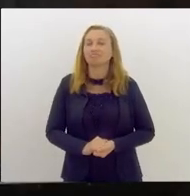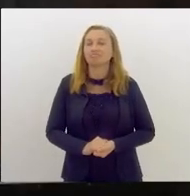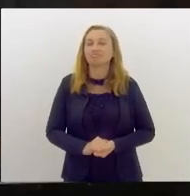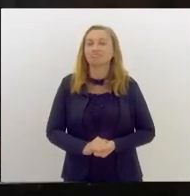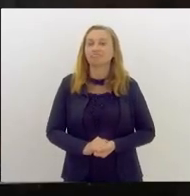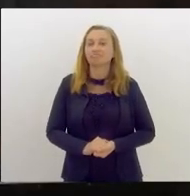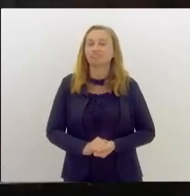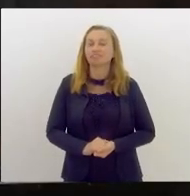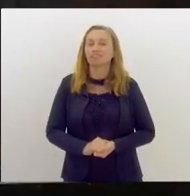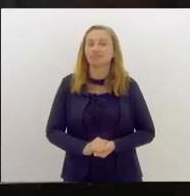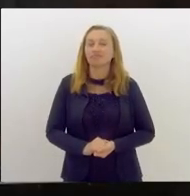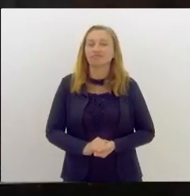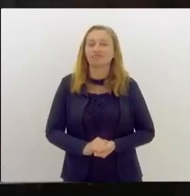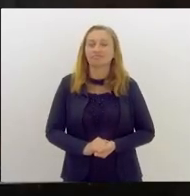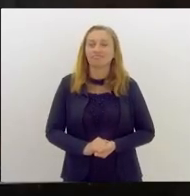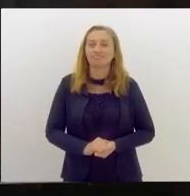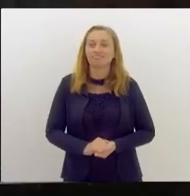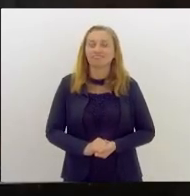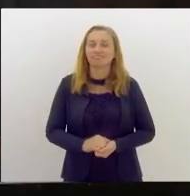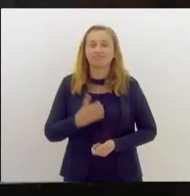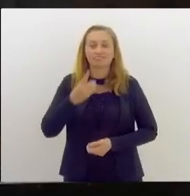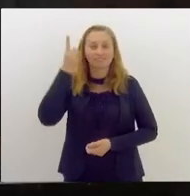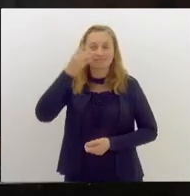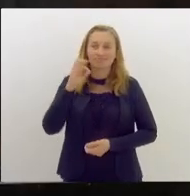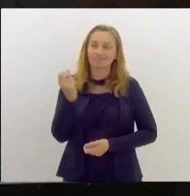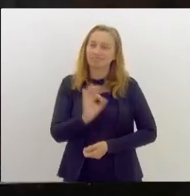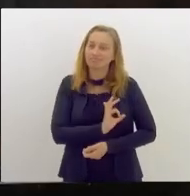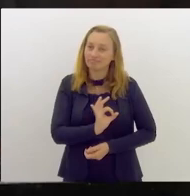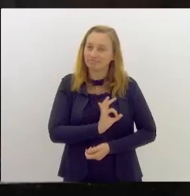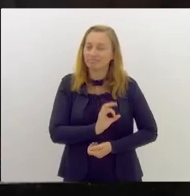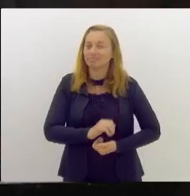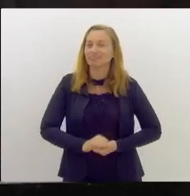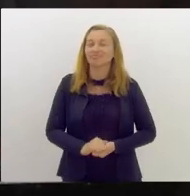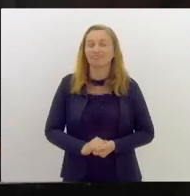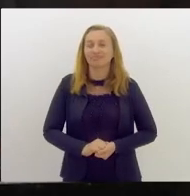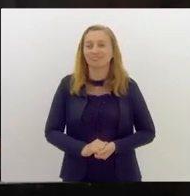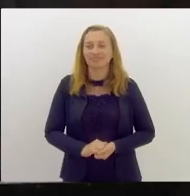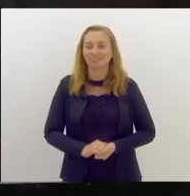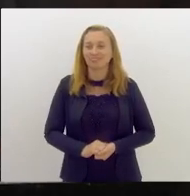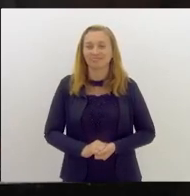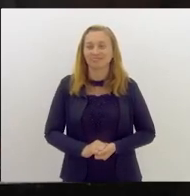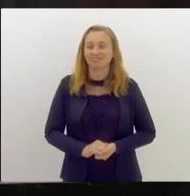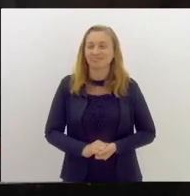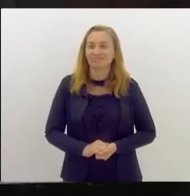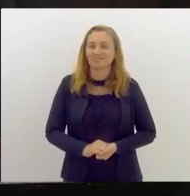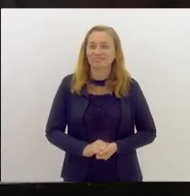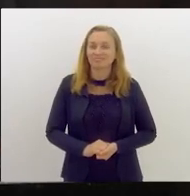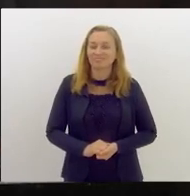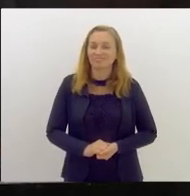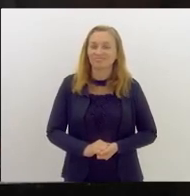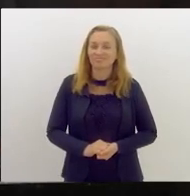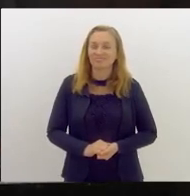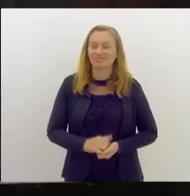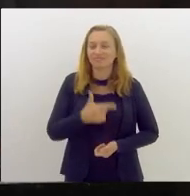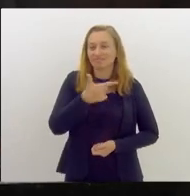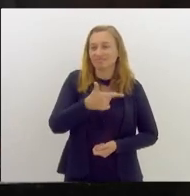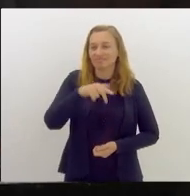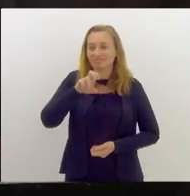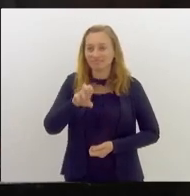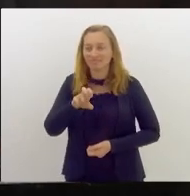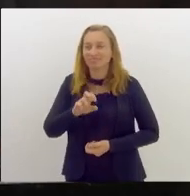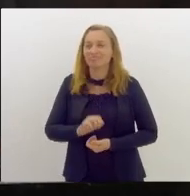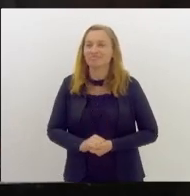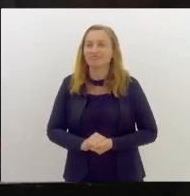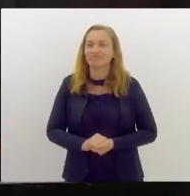em primeiro lugar deputada Marta Rocha eu quero fazer aqui na forma de um alerta nós teremos uma audiência pública no dia 25